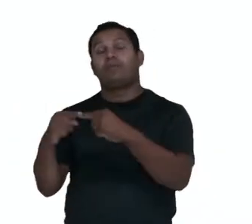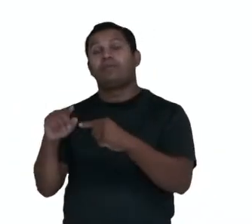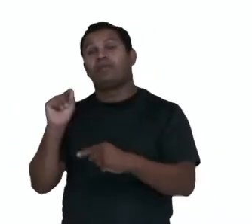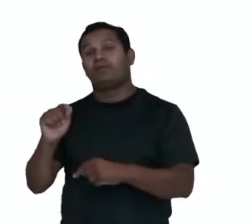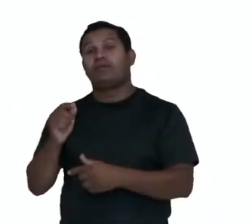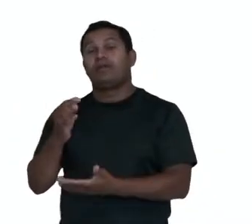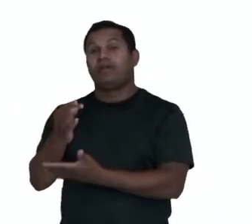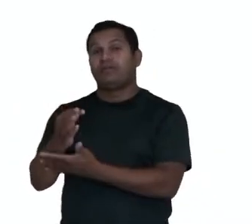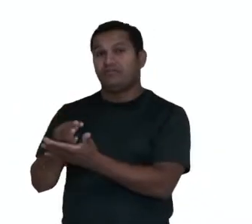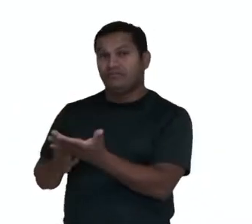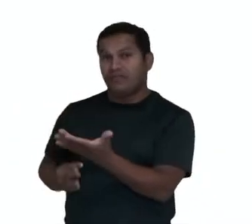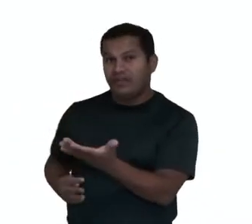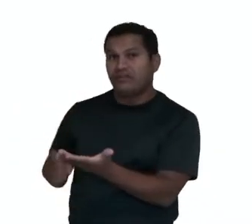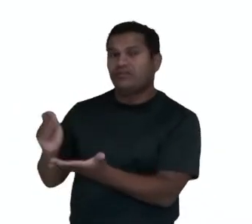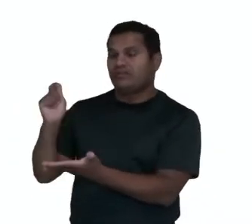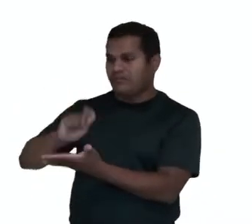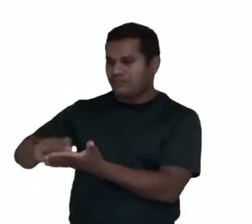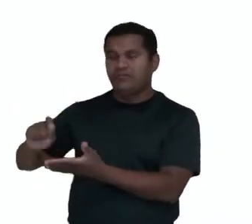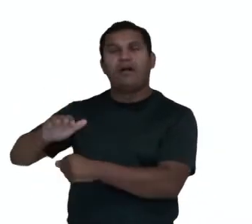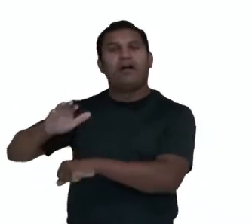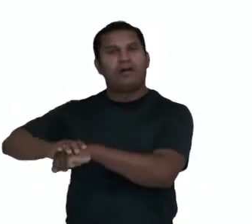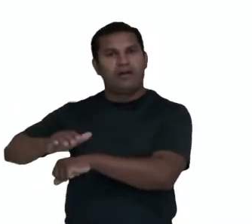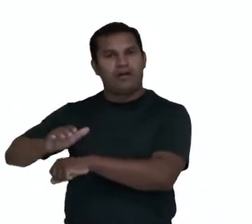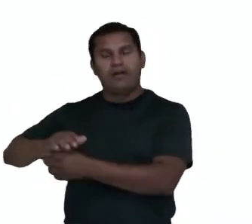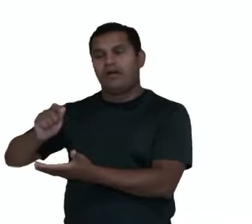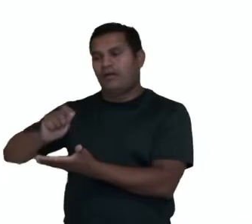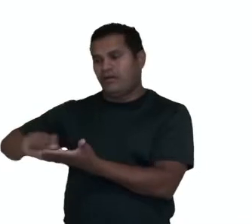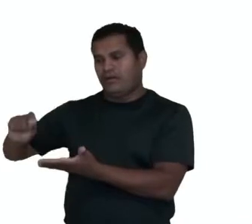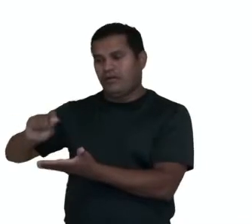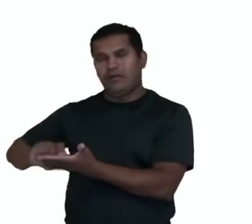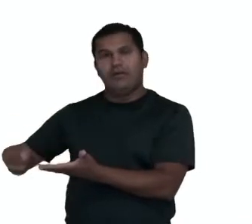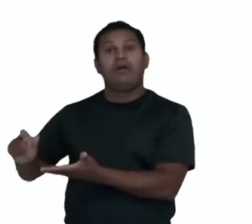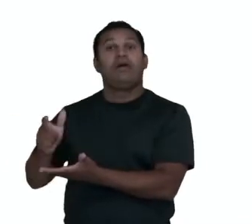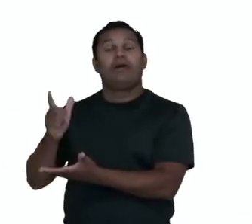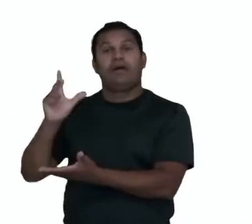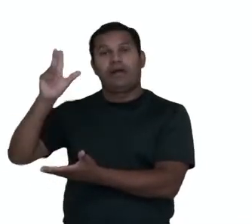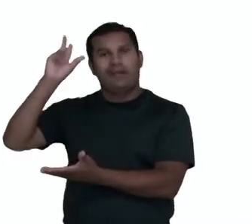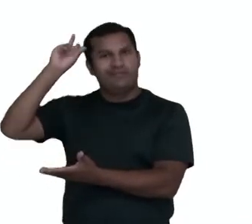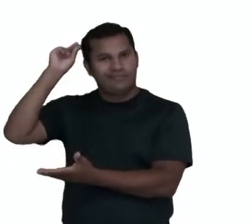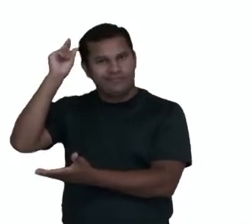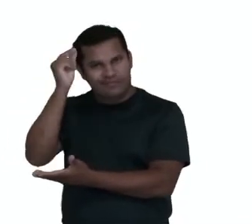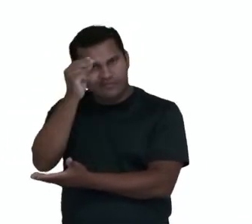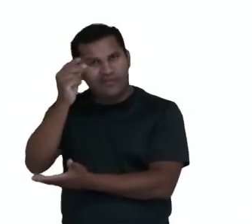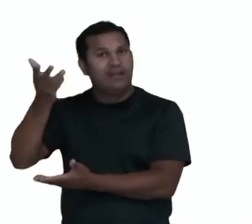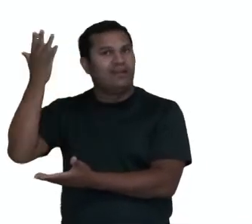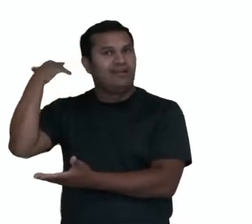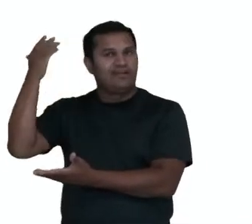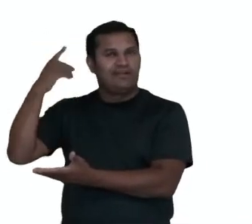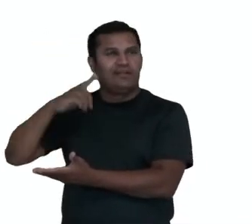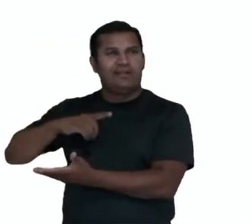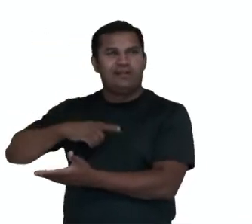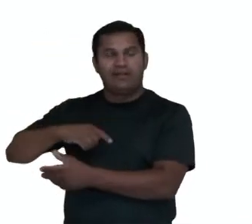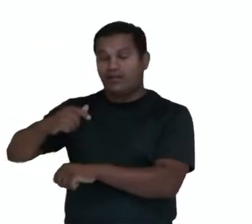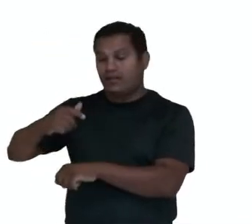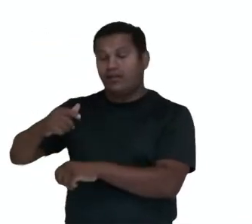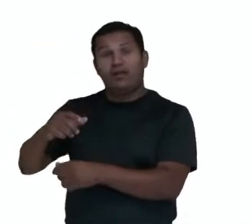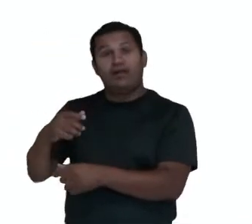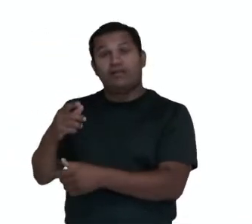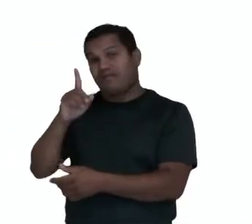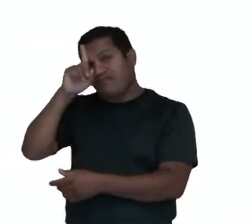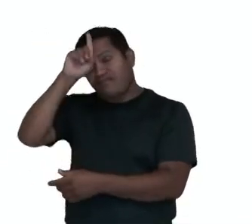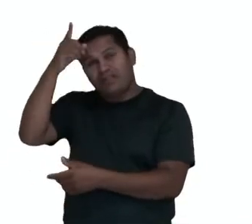peça teatral, e do grego poiema, que significa o que se faz, manual, criação do espírito ou